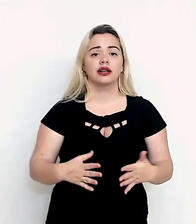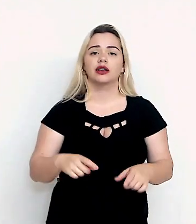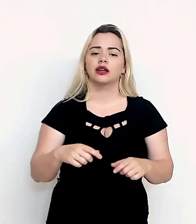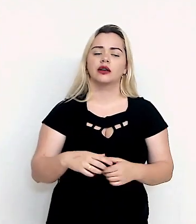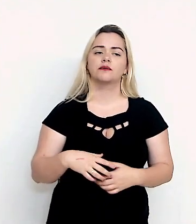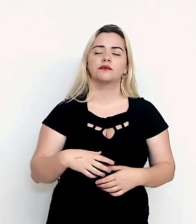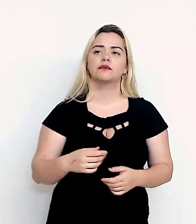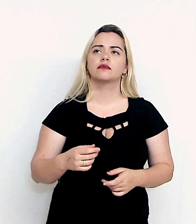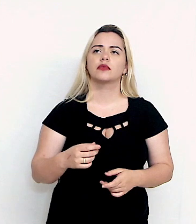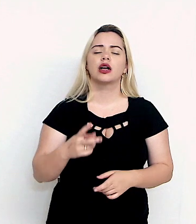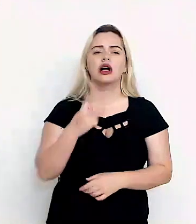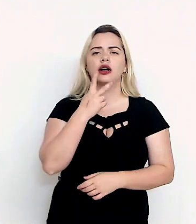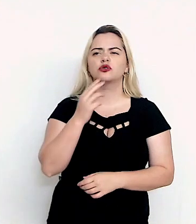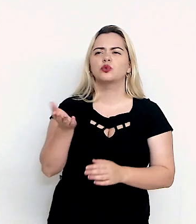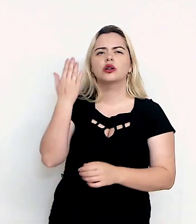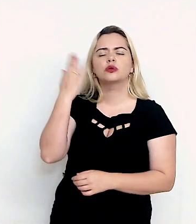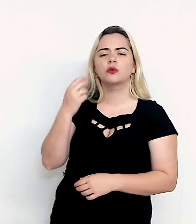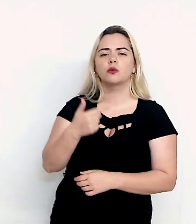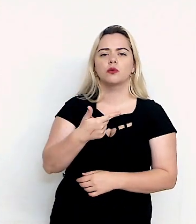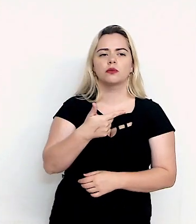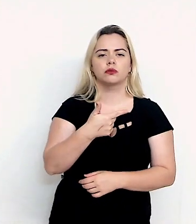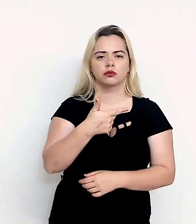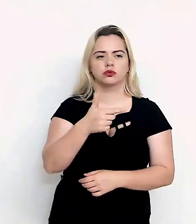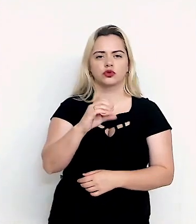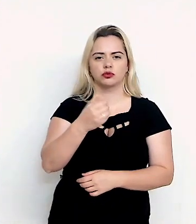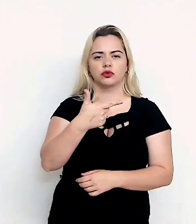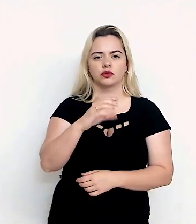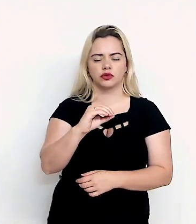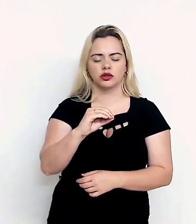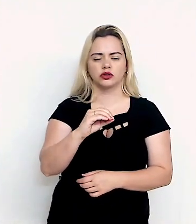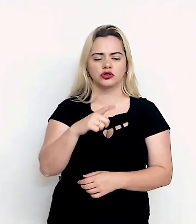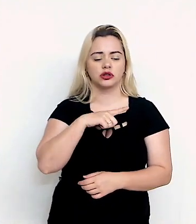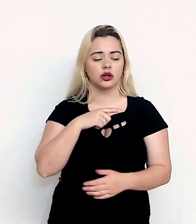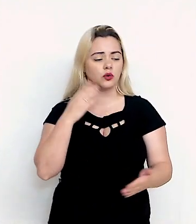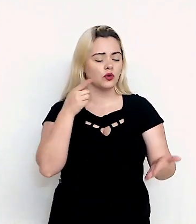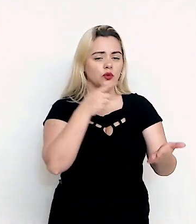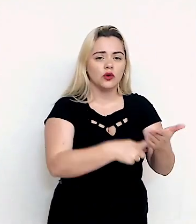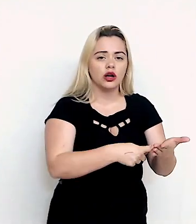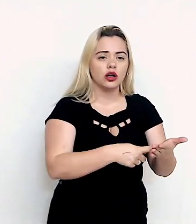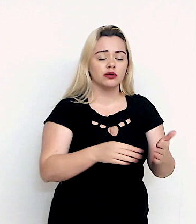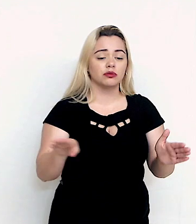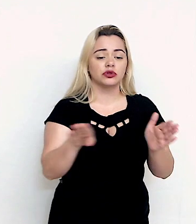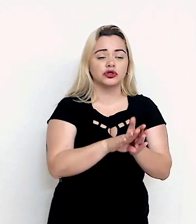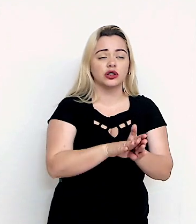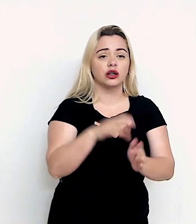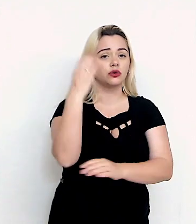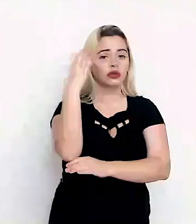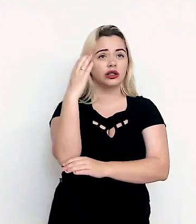disso recentemente no no ano passado adotaram uma meta para alcançar neutralidade climática